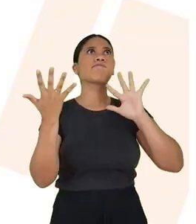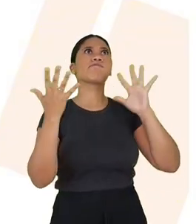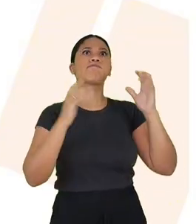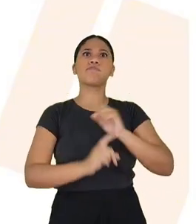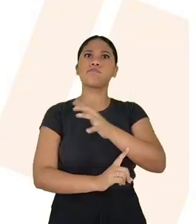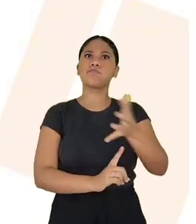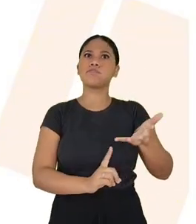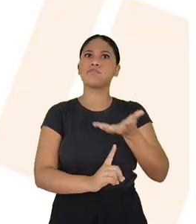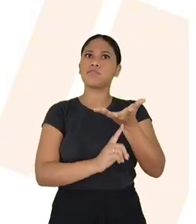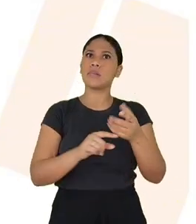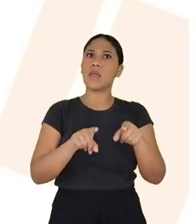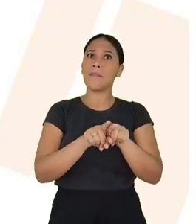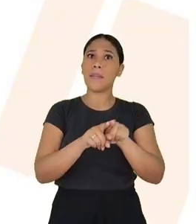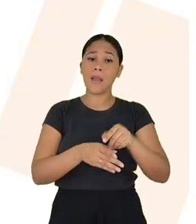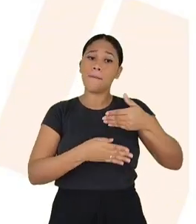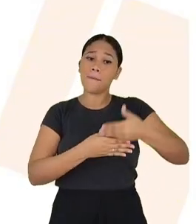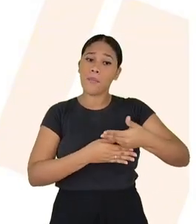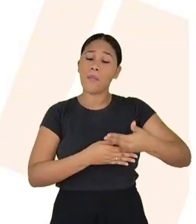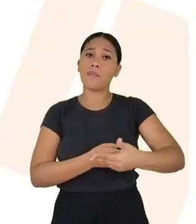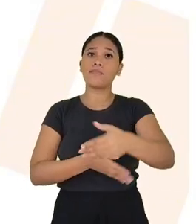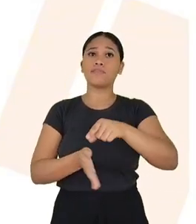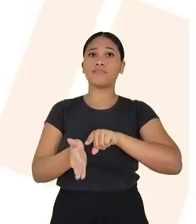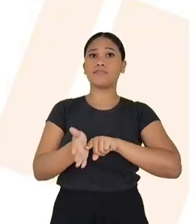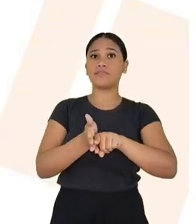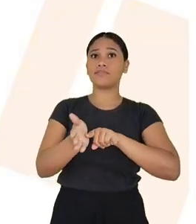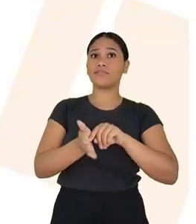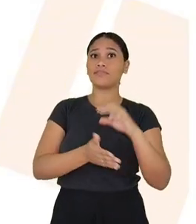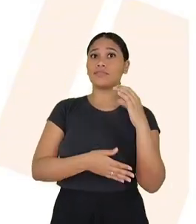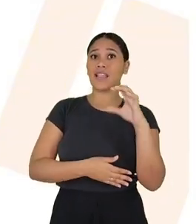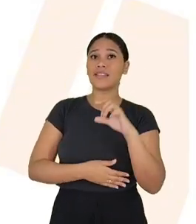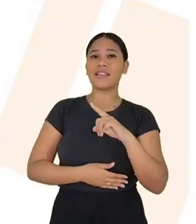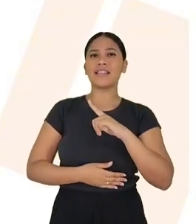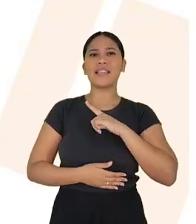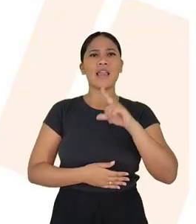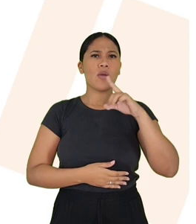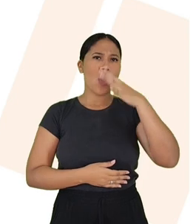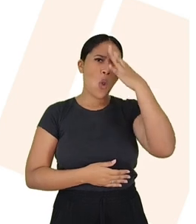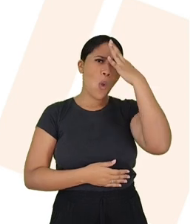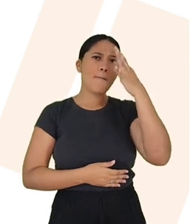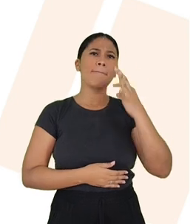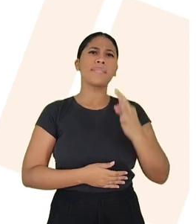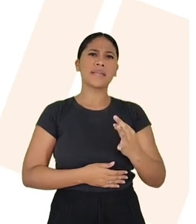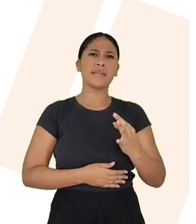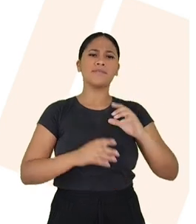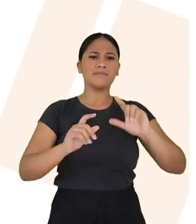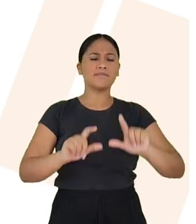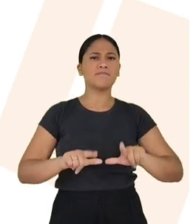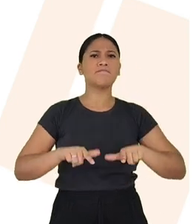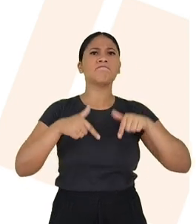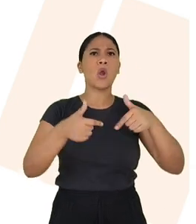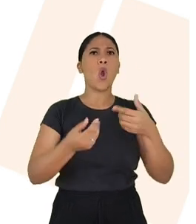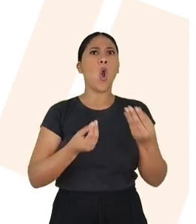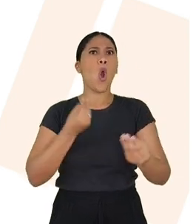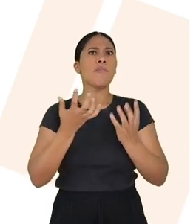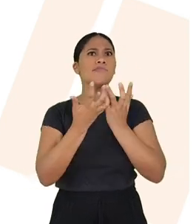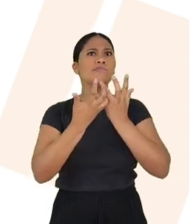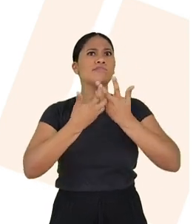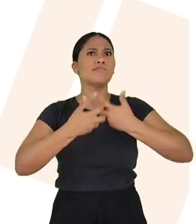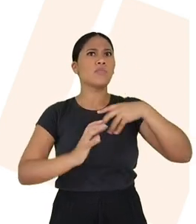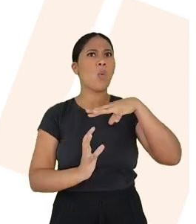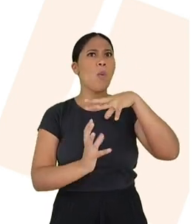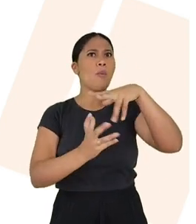e sociais. Essa observação é o ponto de partida para a investigação científica, na qual se busca compreender